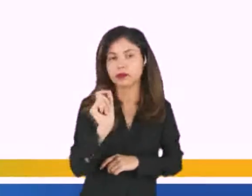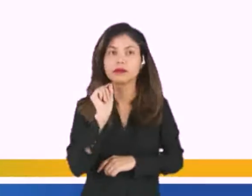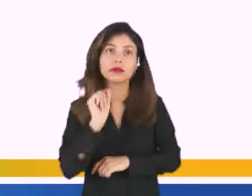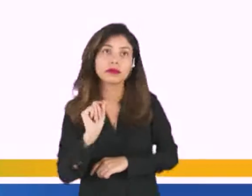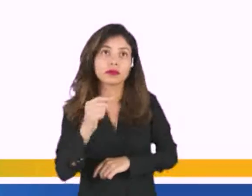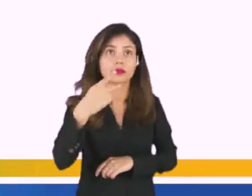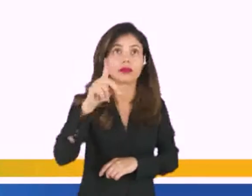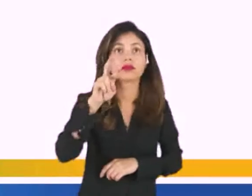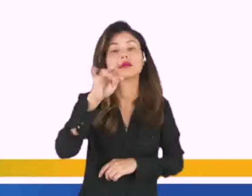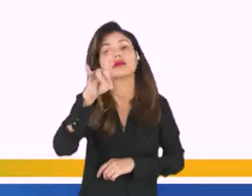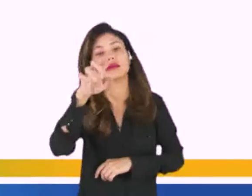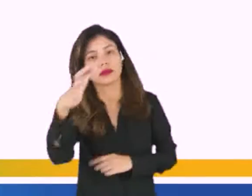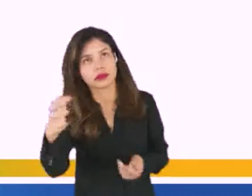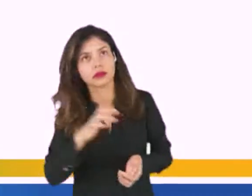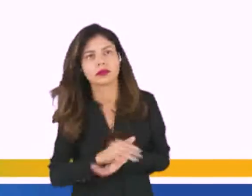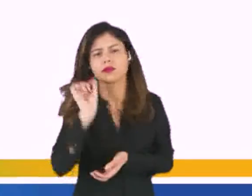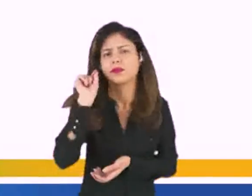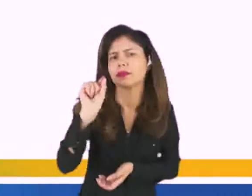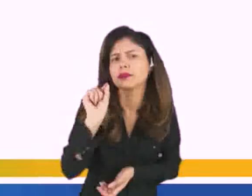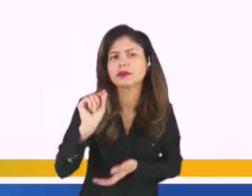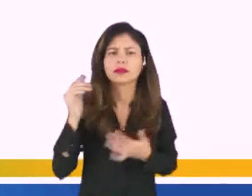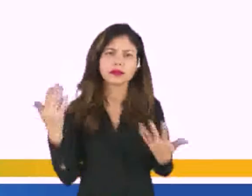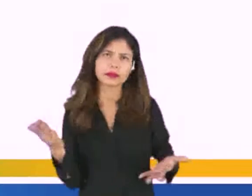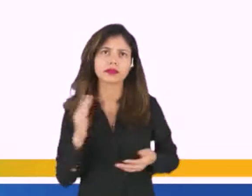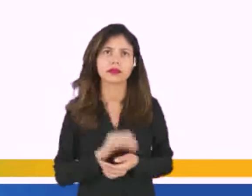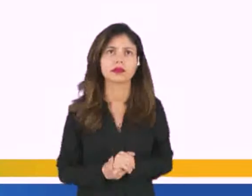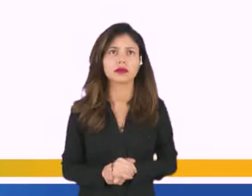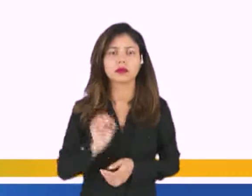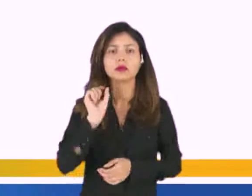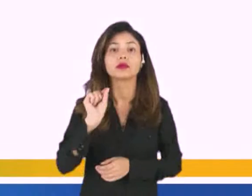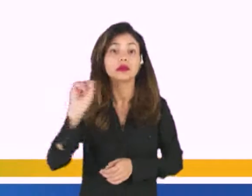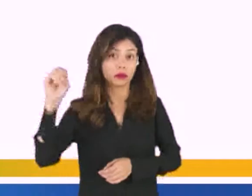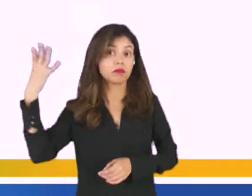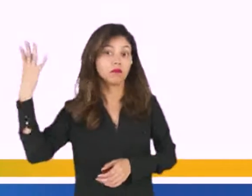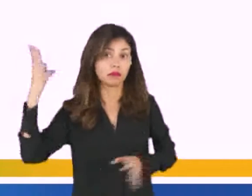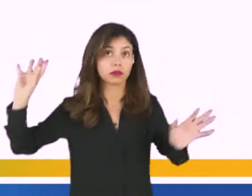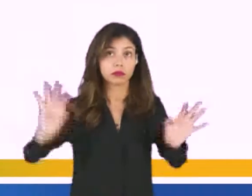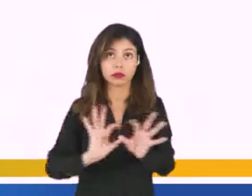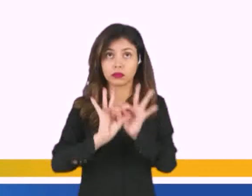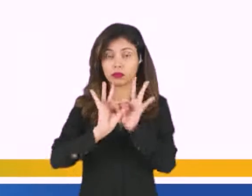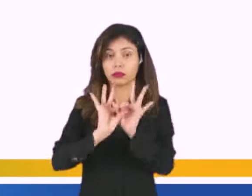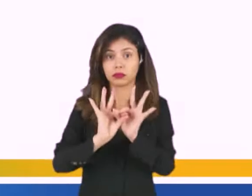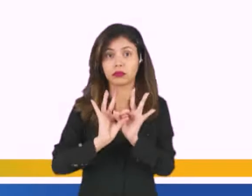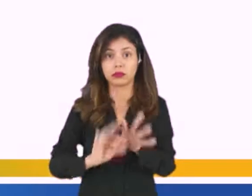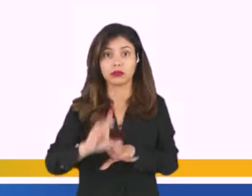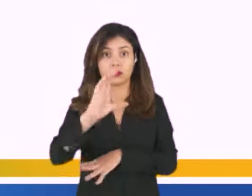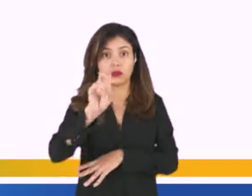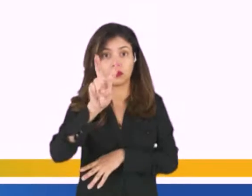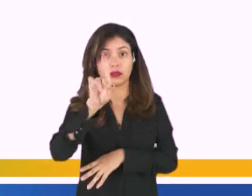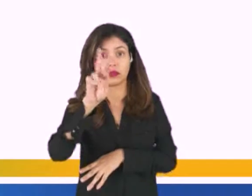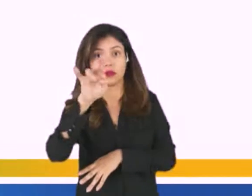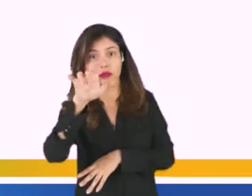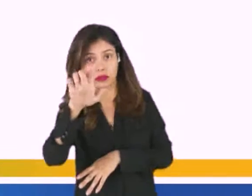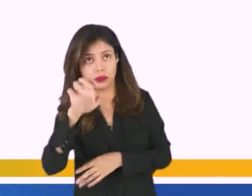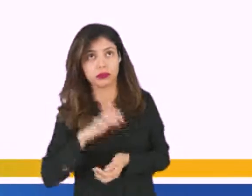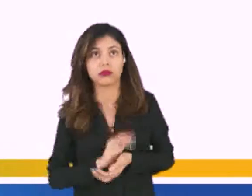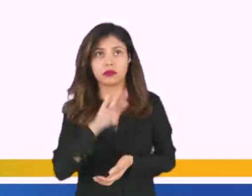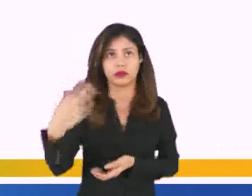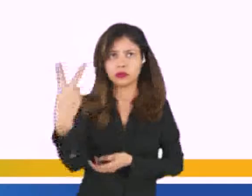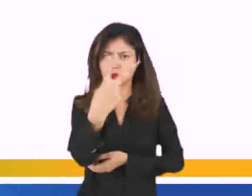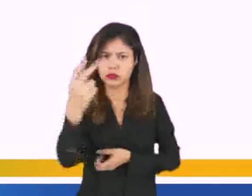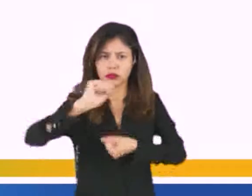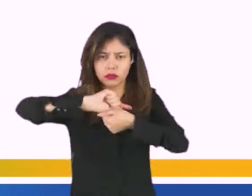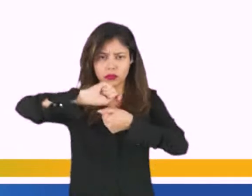é polaridade. Polaridades são o que ocorre entre ligações covalentes. Quando